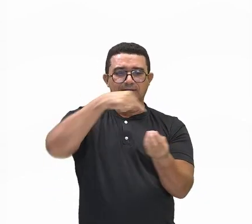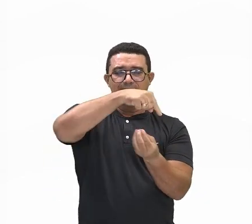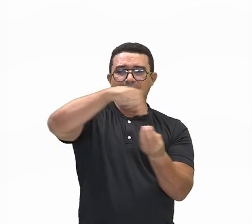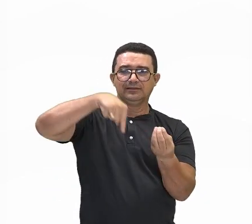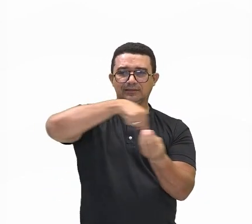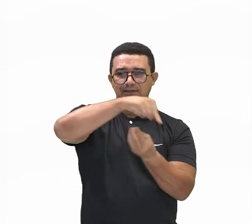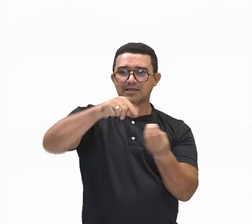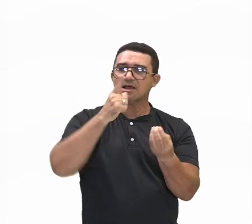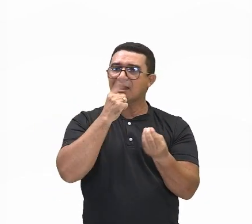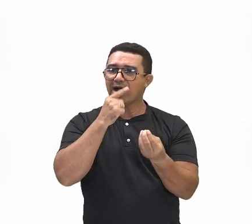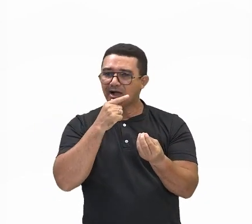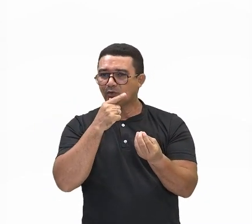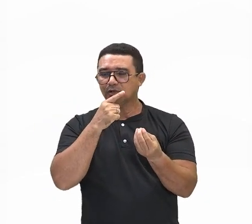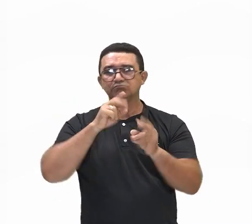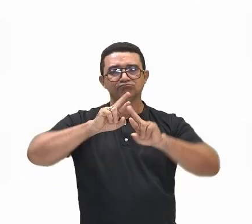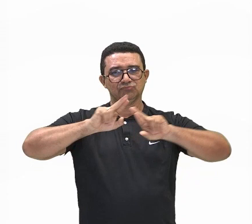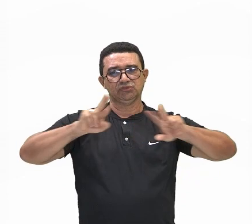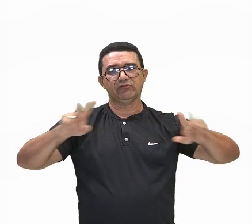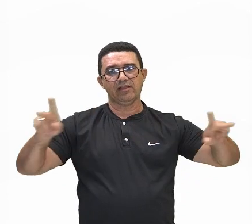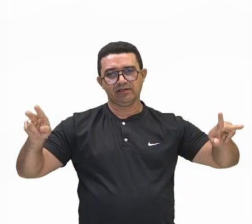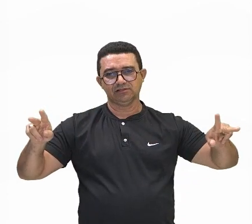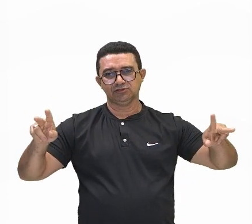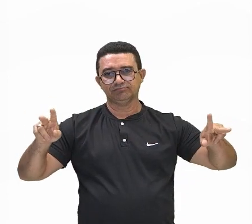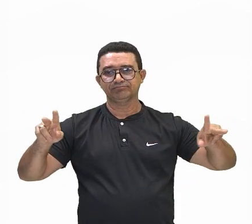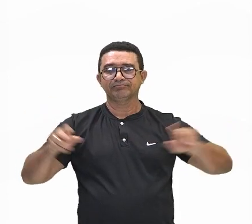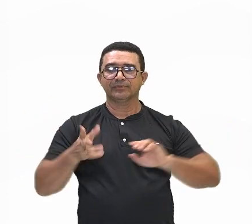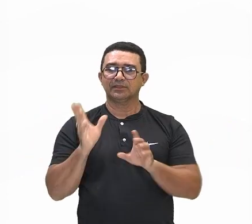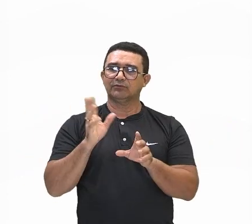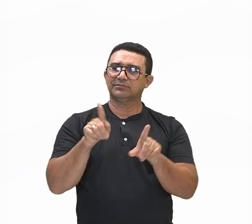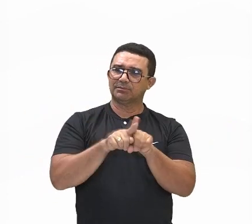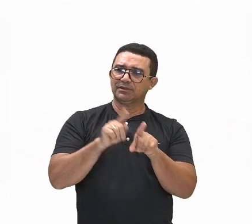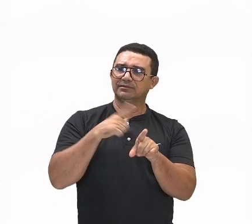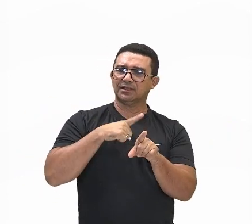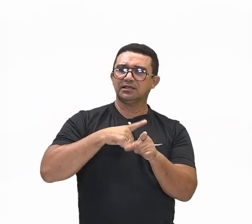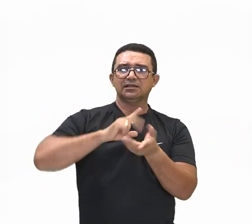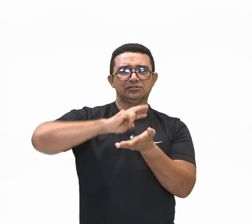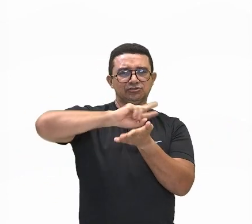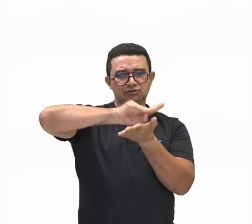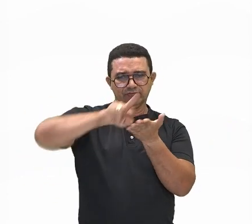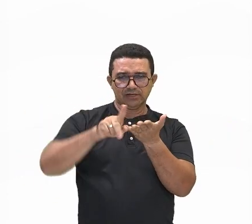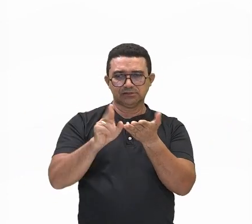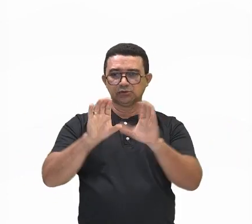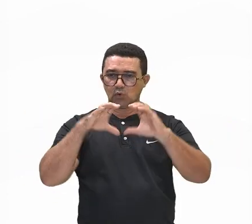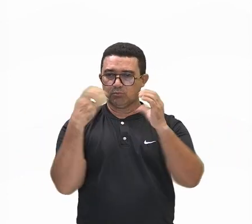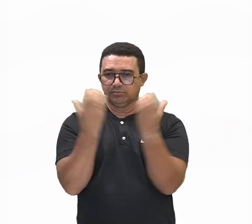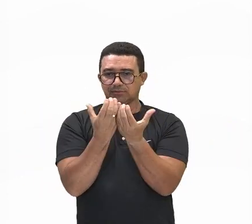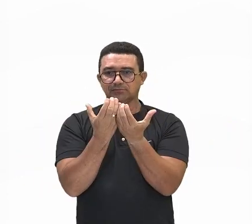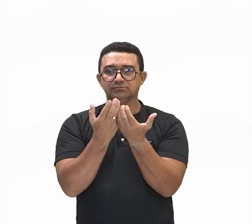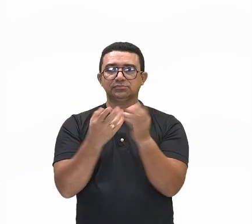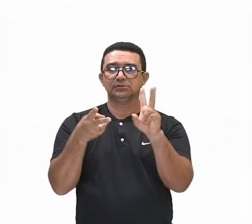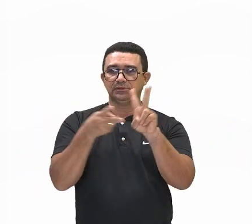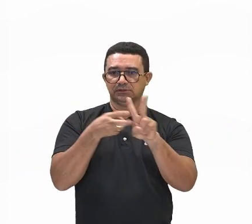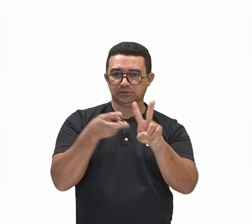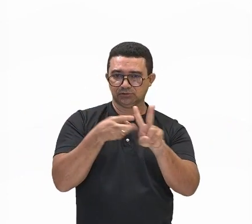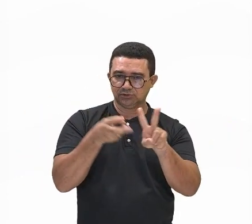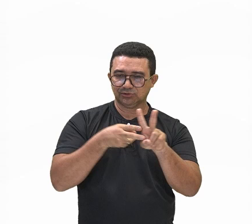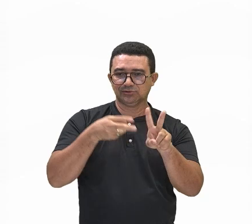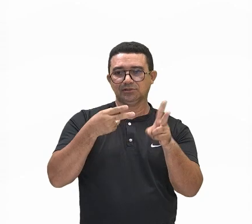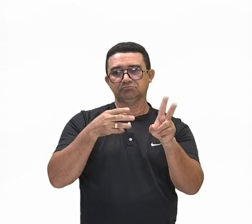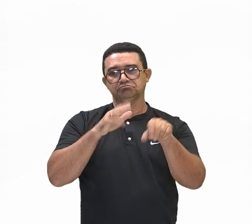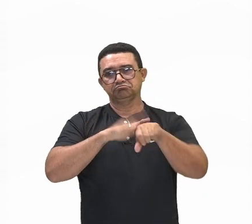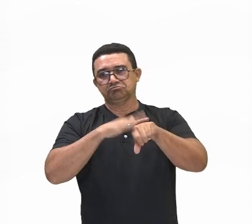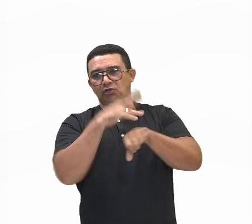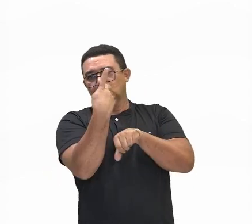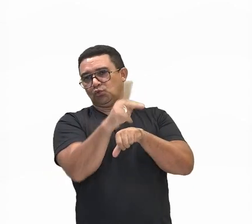diversificadas. Então eles acabam se destacando nessas diversas comunidades indígenas, né, lógico, com suas